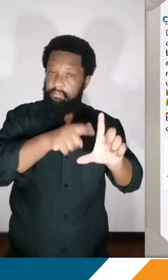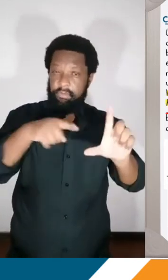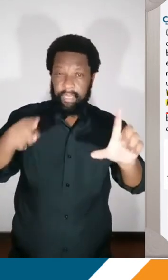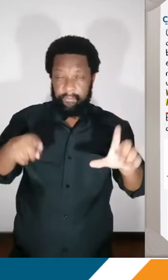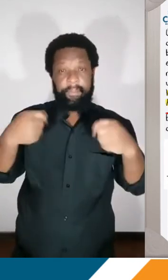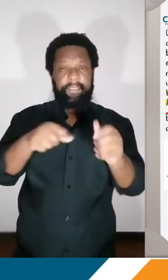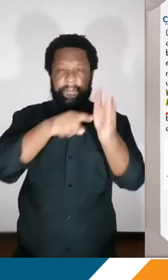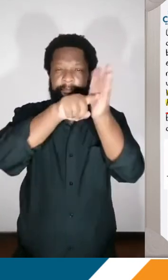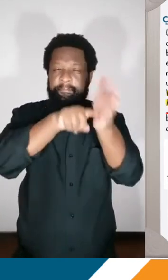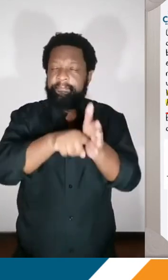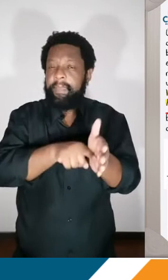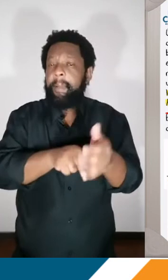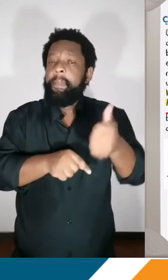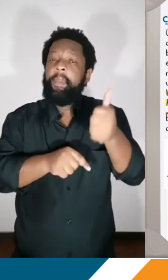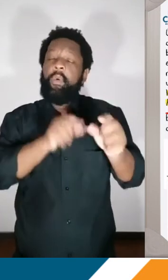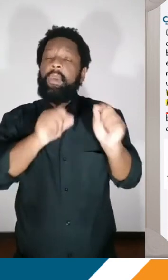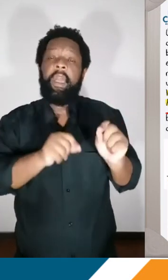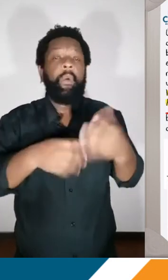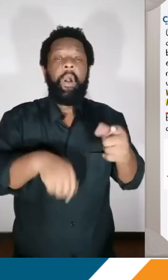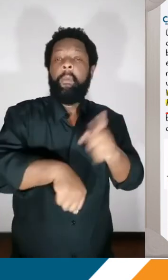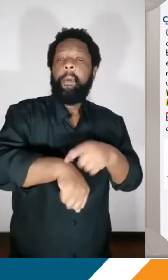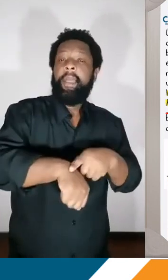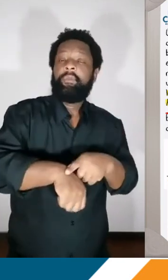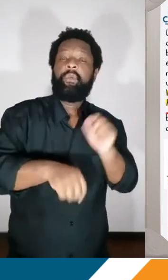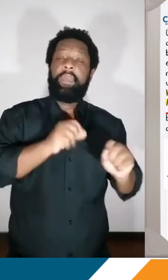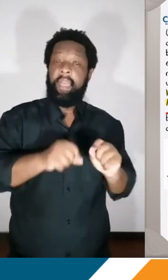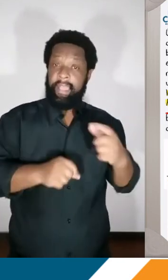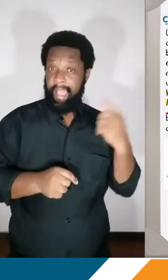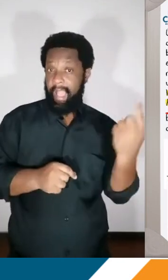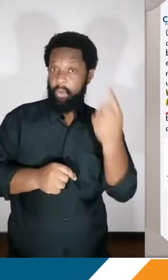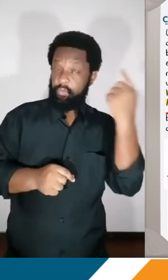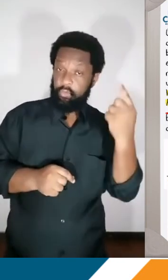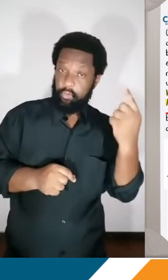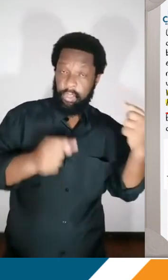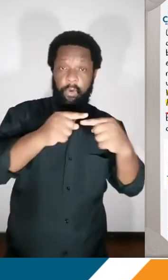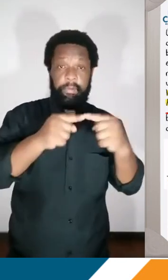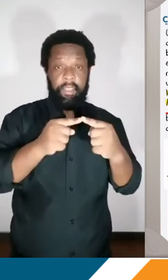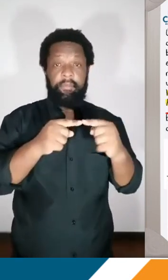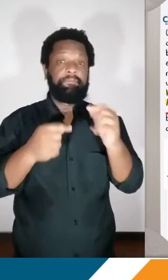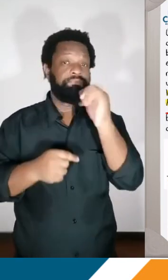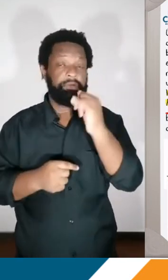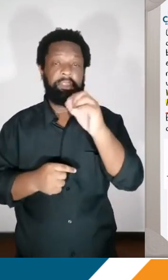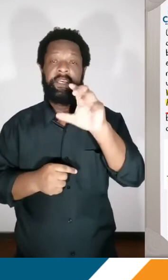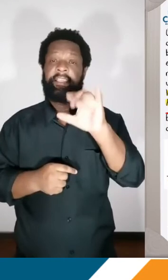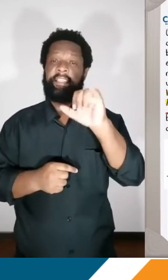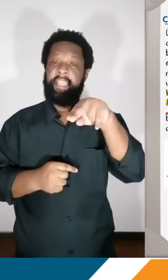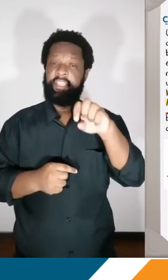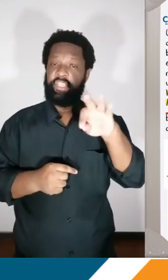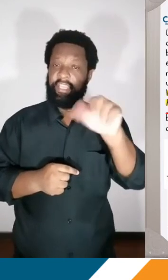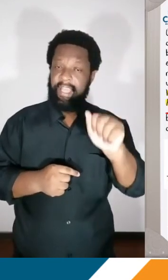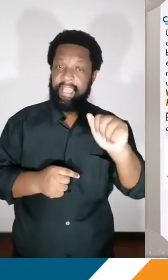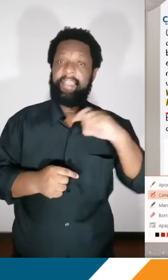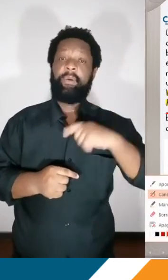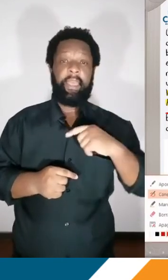analisar primeiramente esse momento aqui. Então, a altura em função da energia cinética, a gente tem aí um